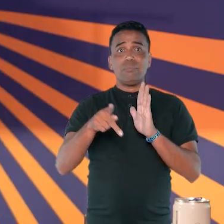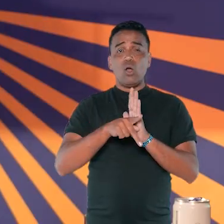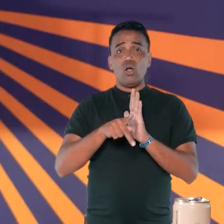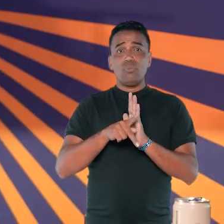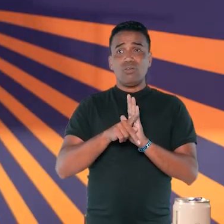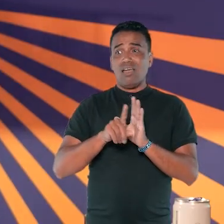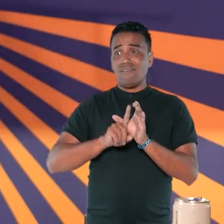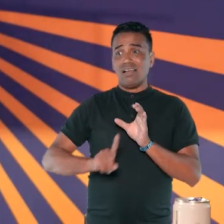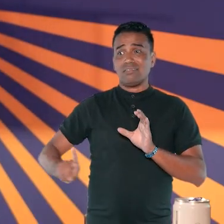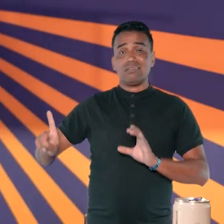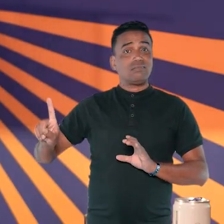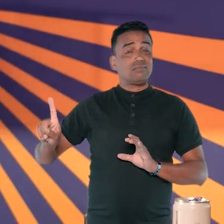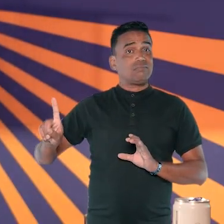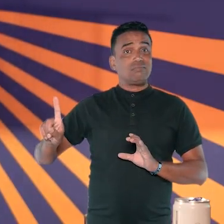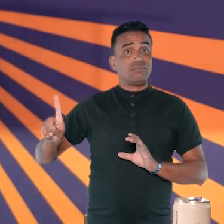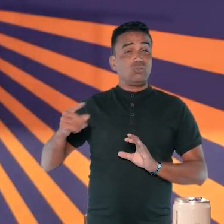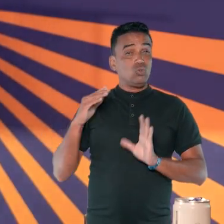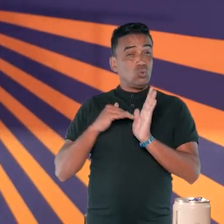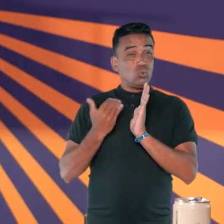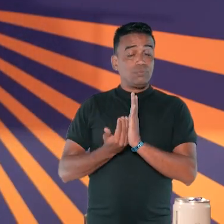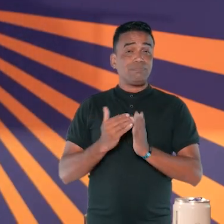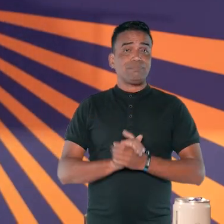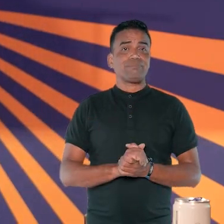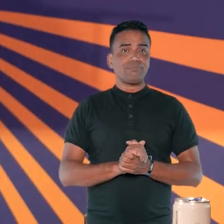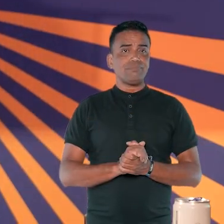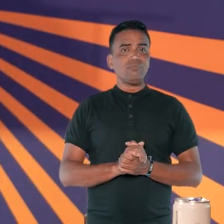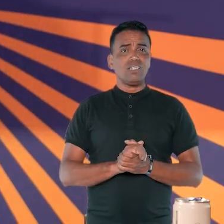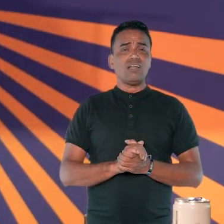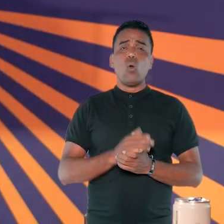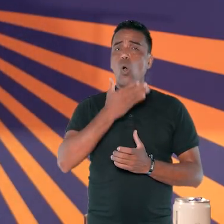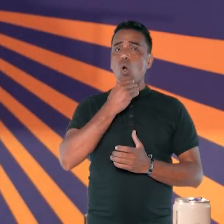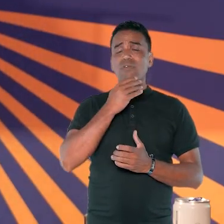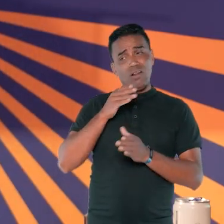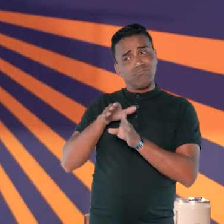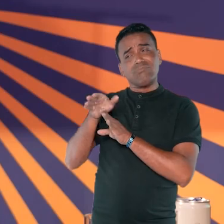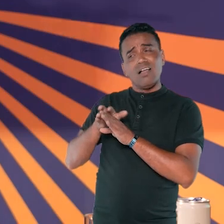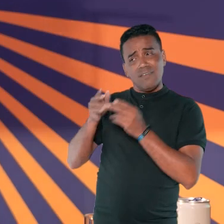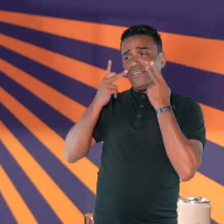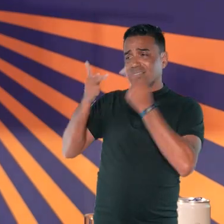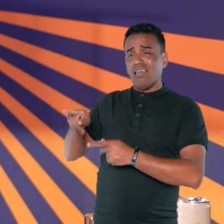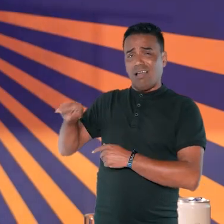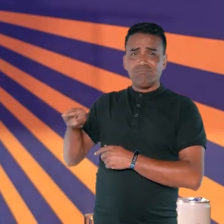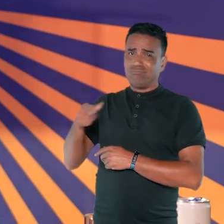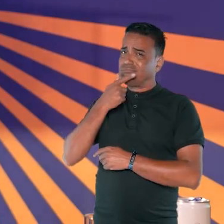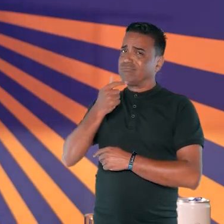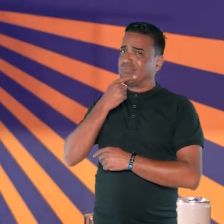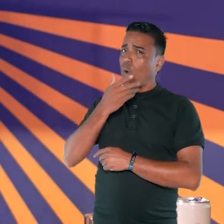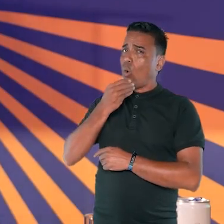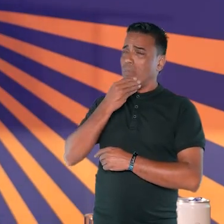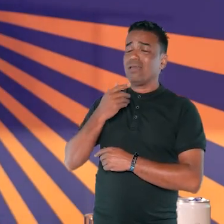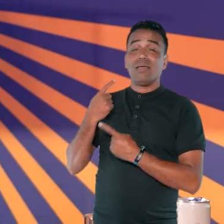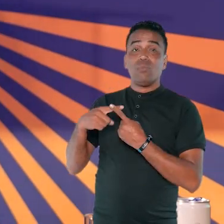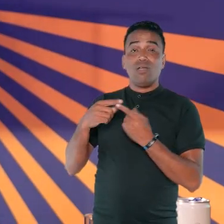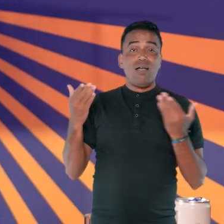afastado de tudo. Bem, o capelão então me disse, você visite essa pessoa, porque agora